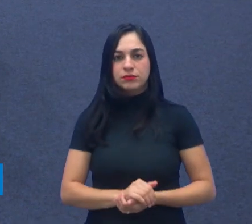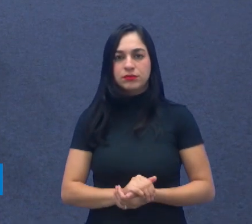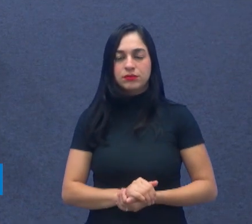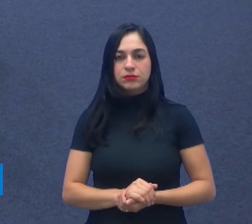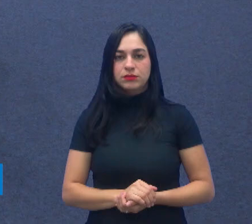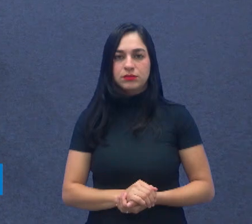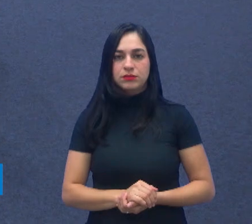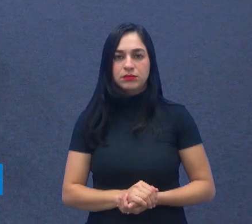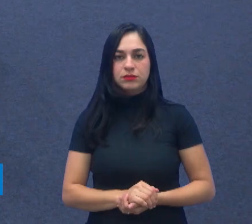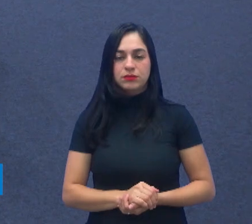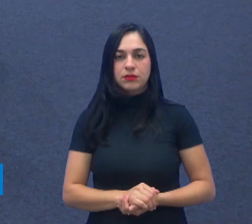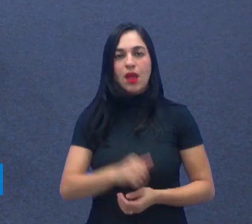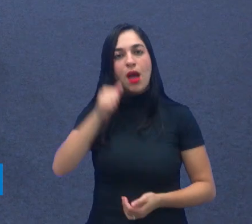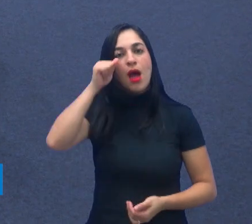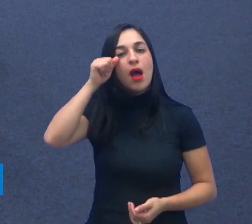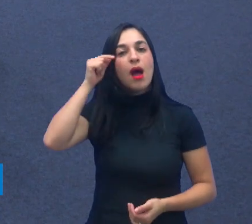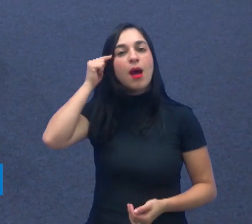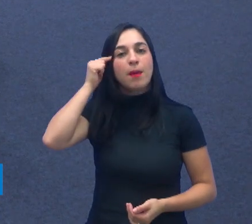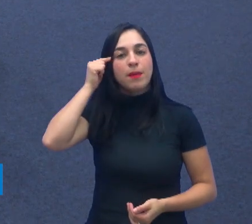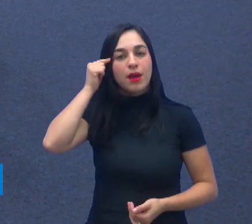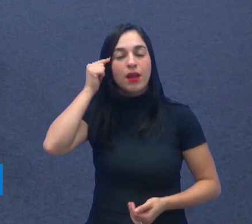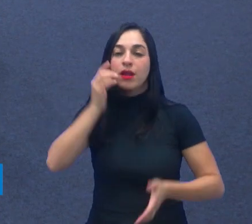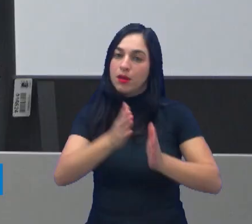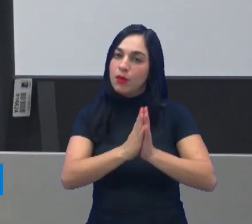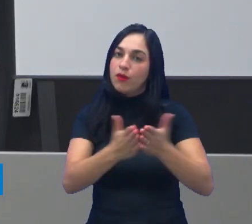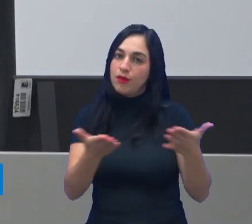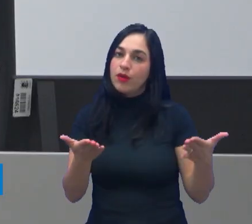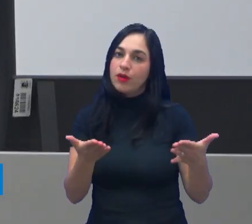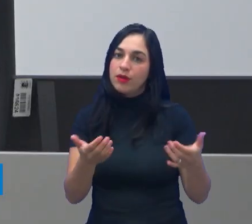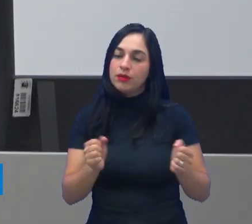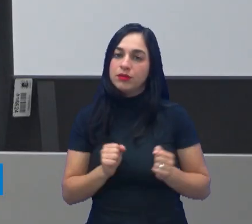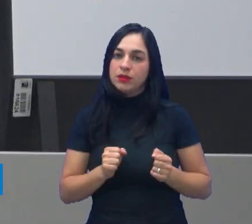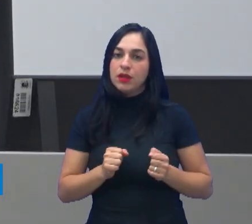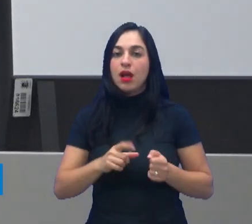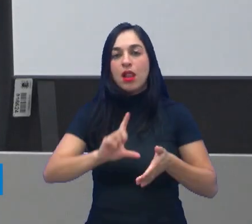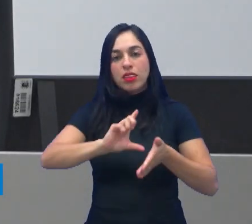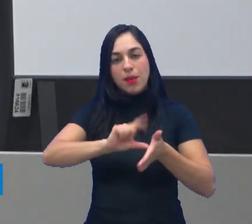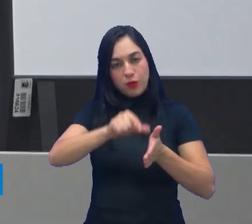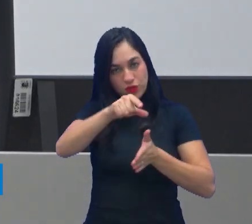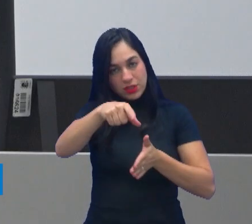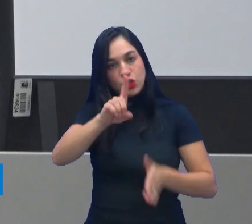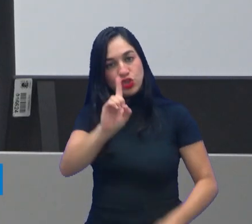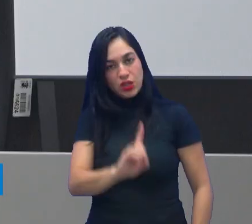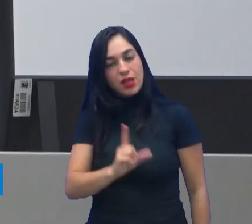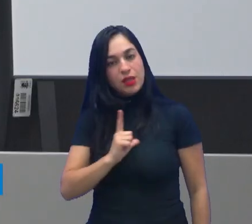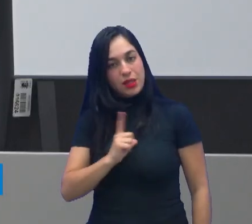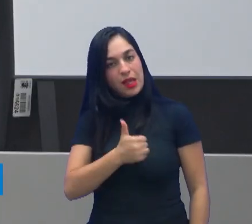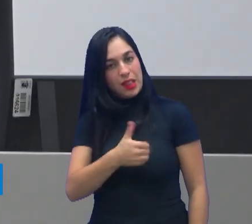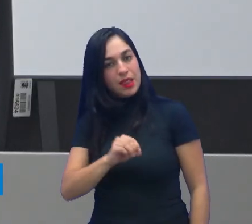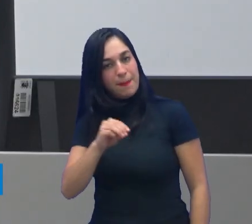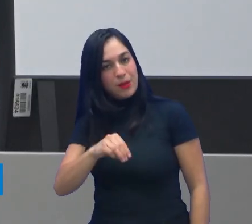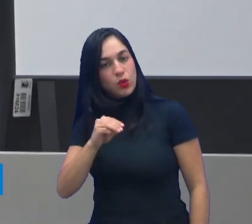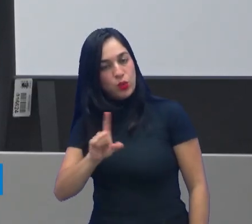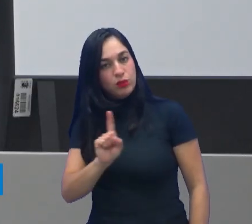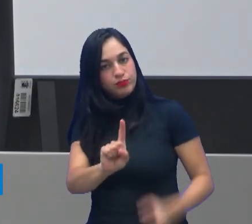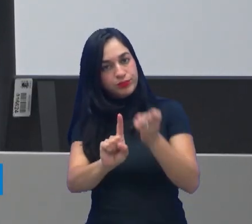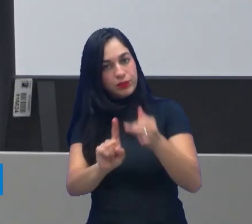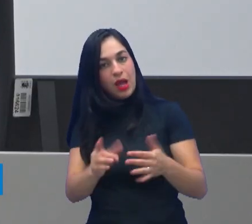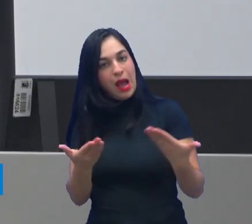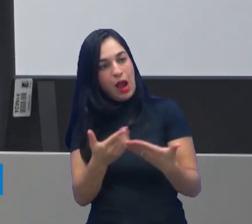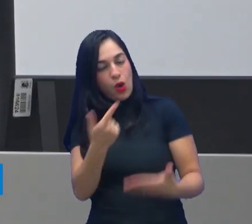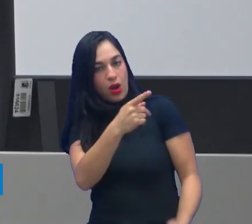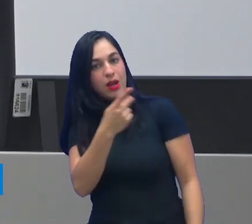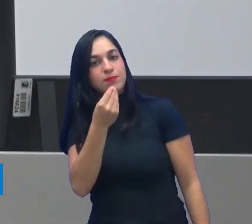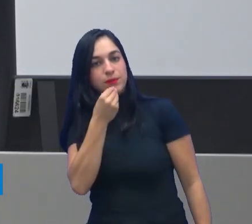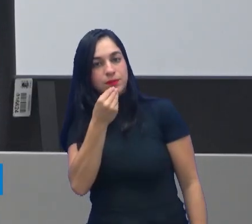Ô, Amélia, por favor. Depois você tem o seu direito de 10 minutos na tribuna, Amélia. Então, deixe o vereador